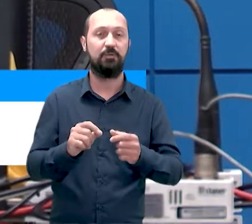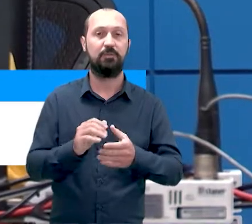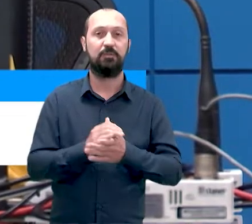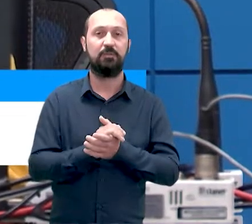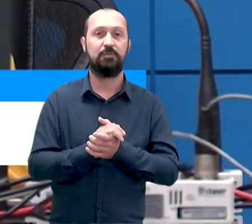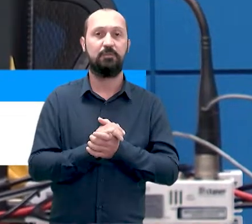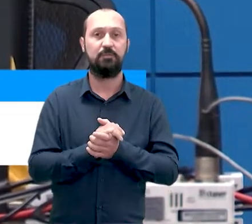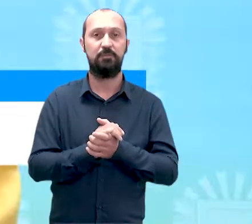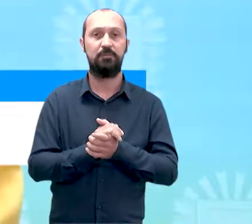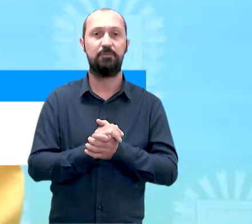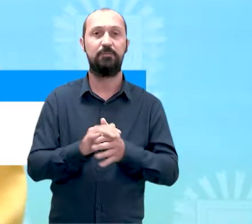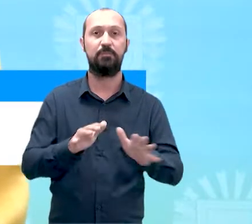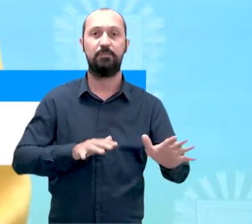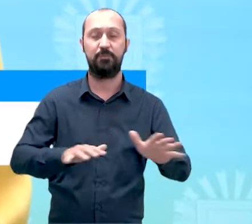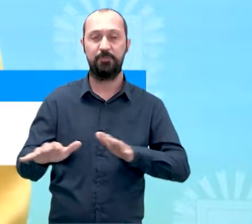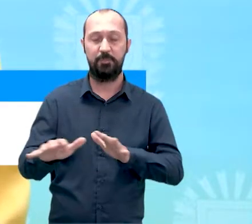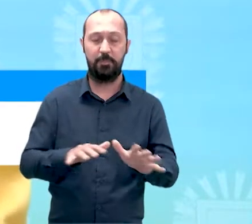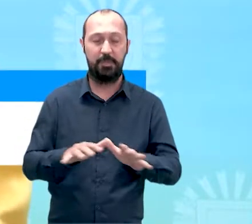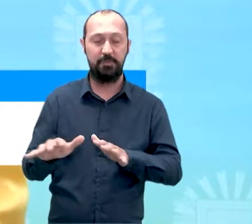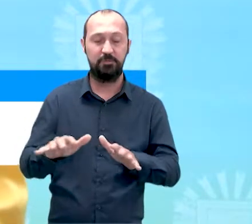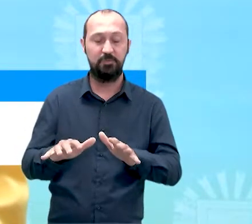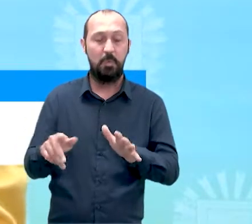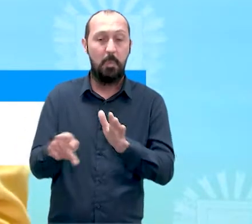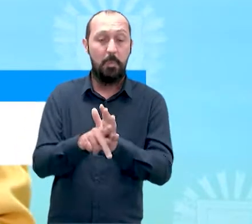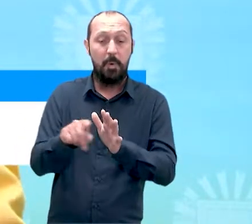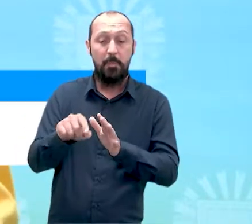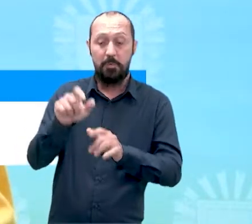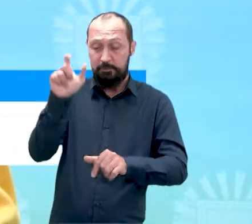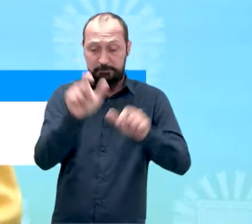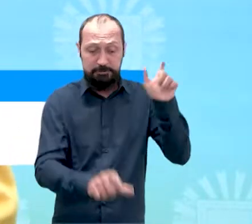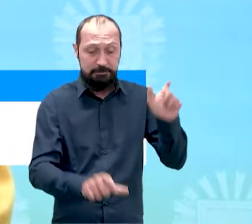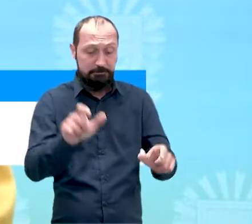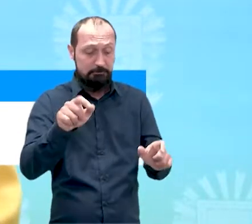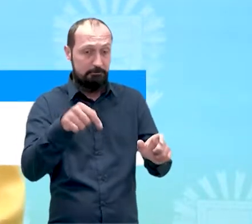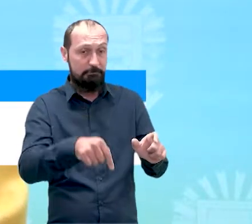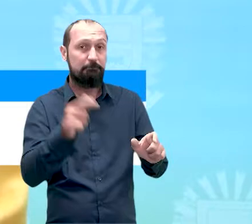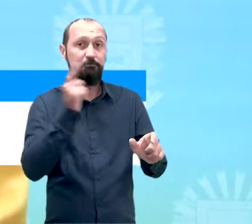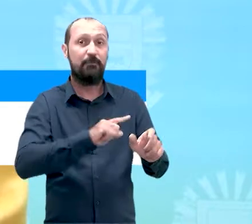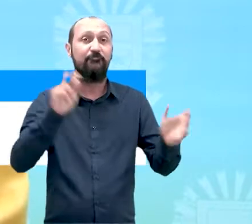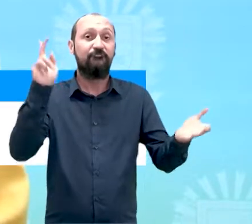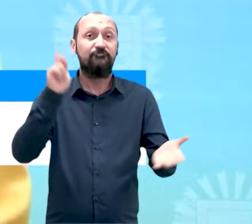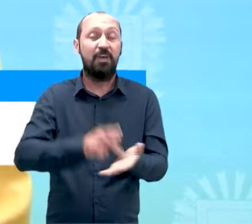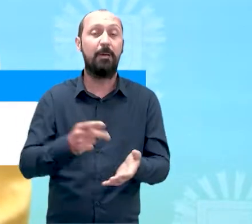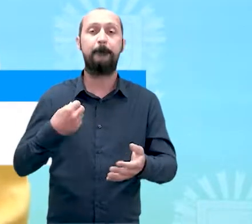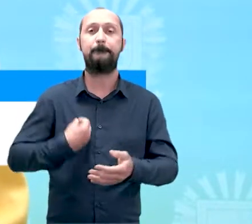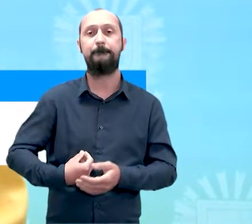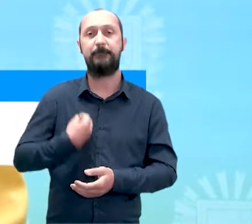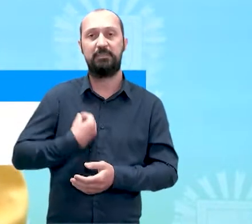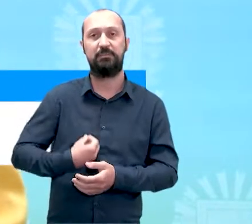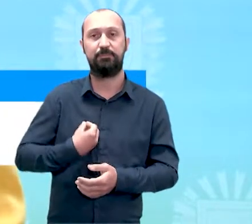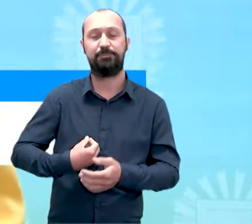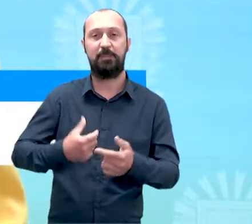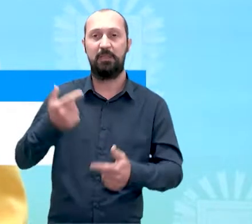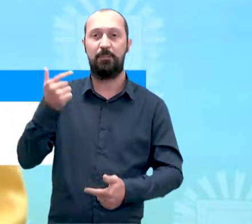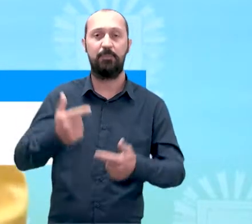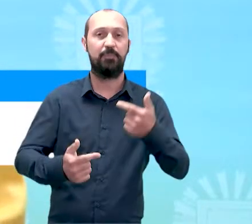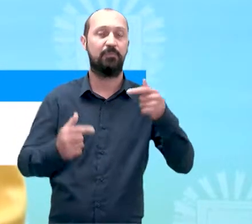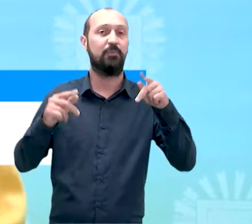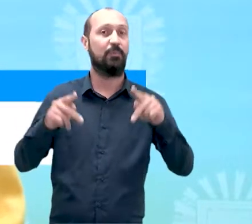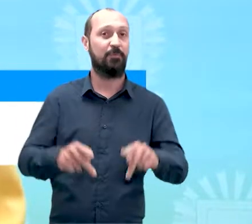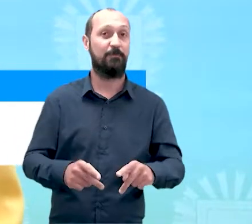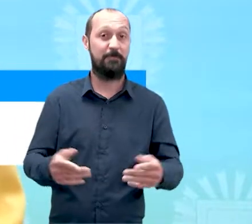efetivo movimentação cidadã, para que a gente possa, de